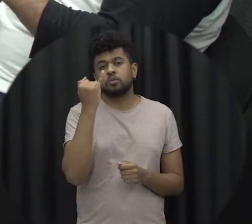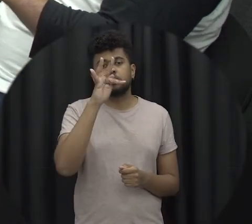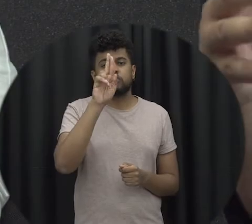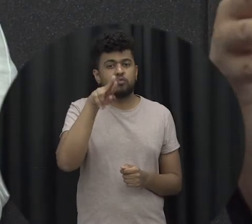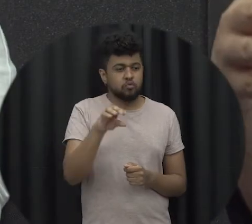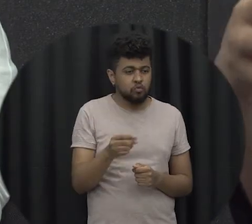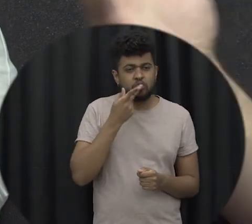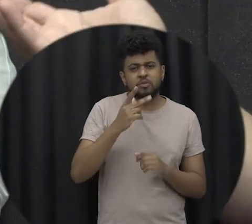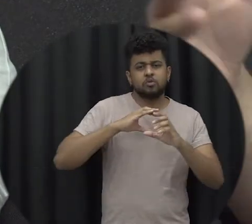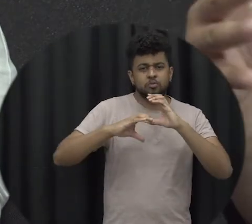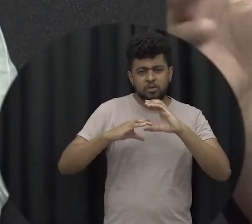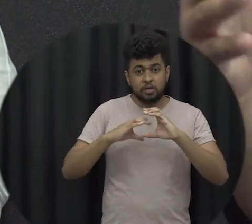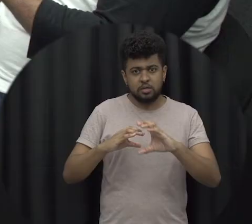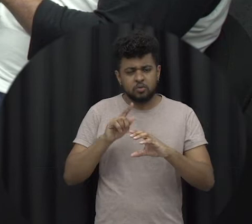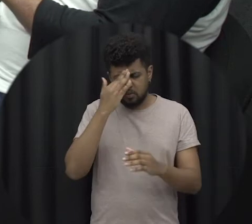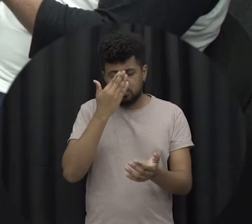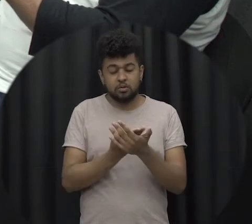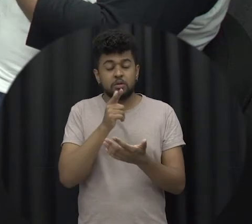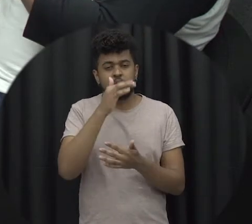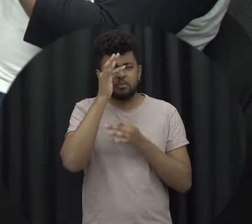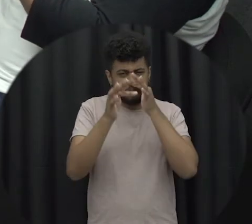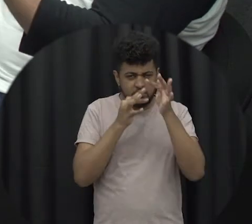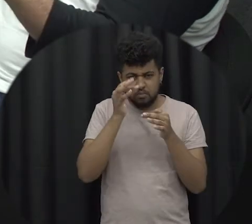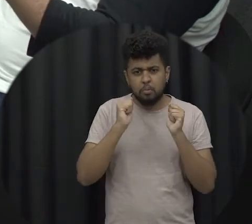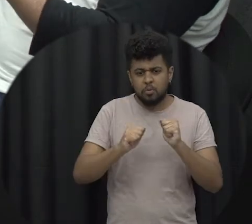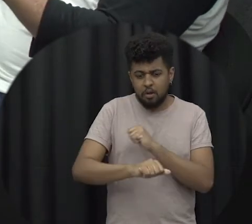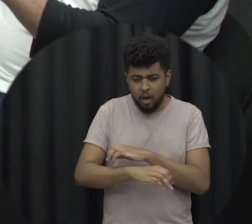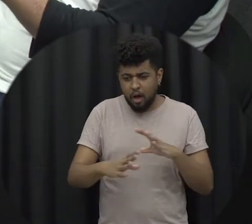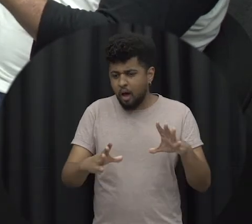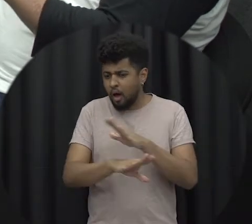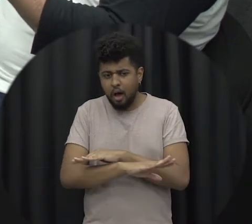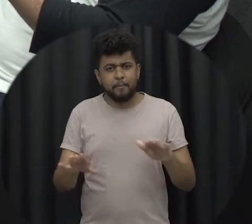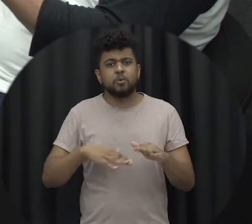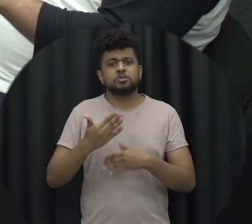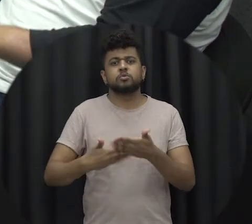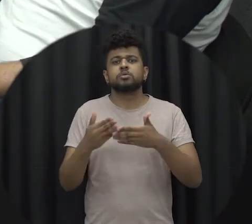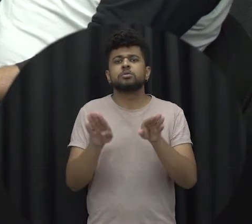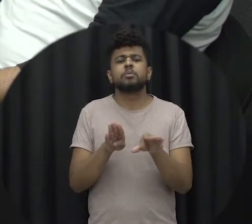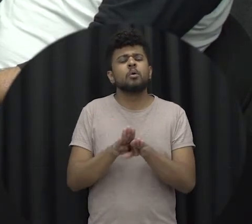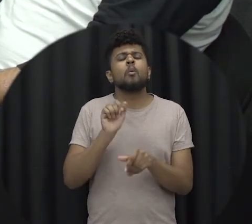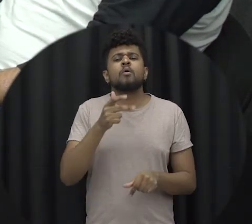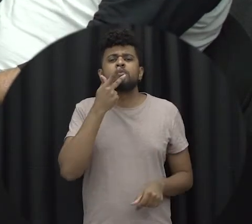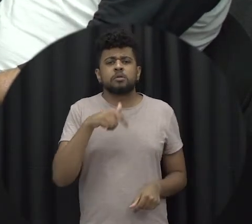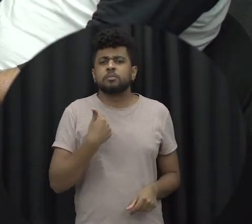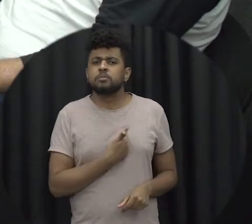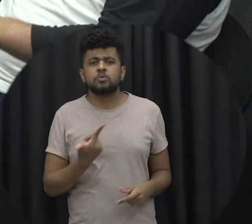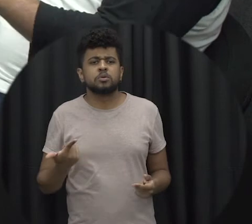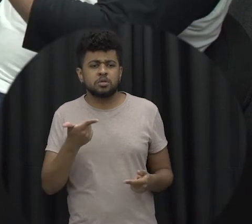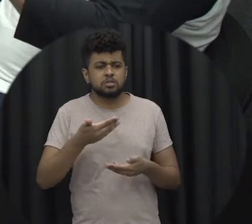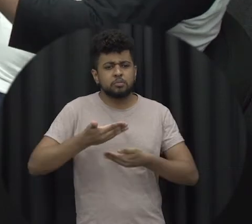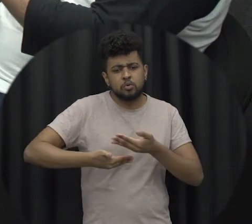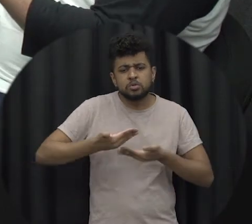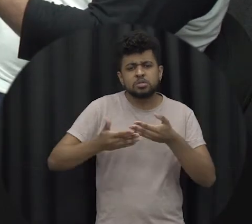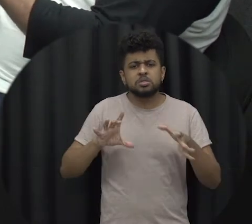interligação da comunicação. Acredito que essa planta também deva acabar com esse processo também. O que você pode falar para a gente desse processo,